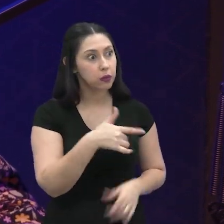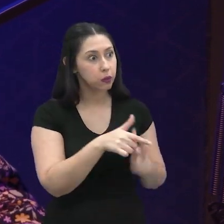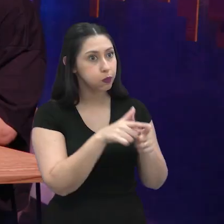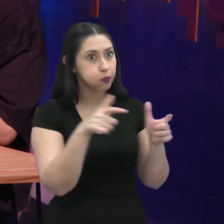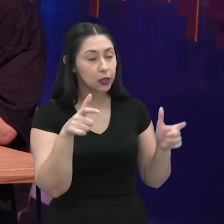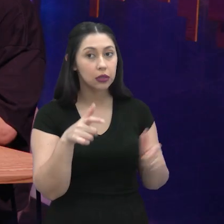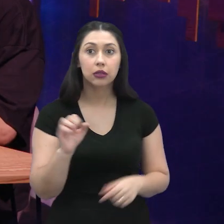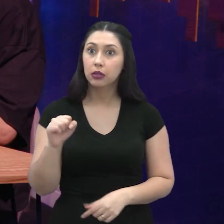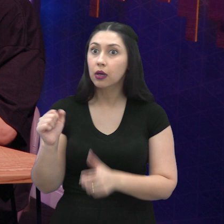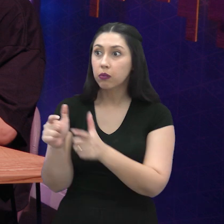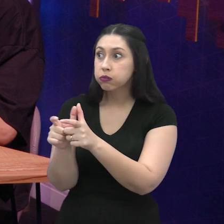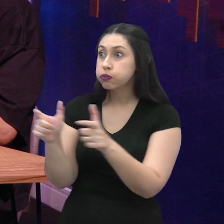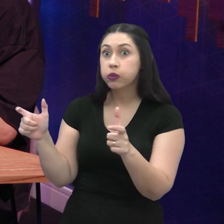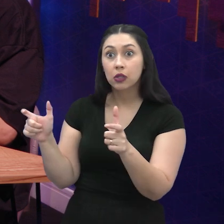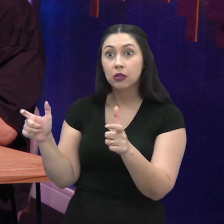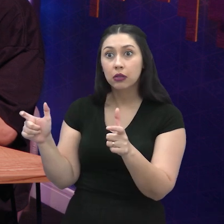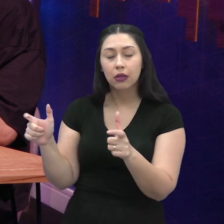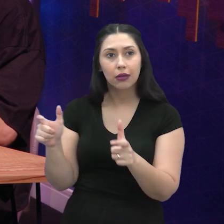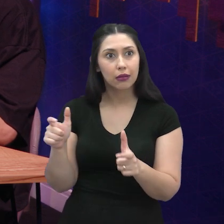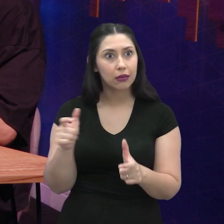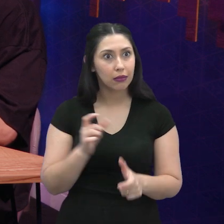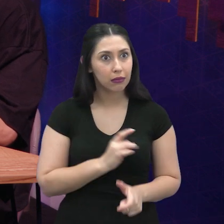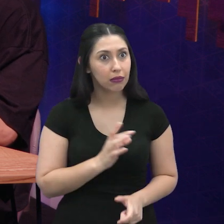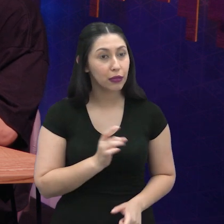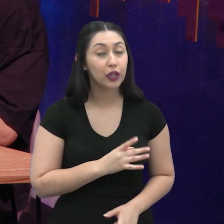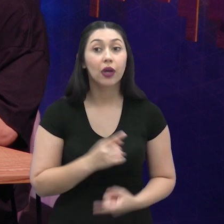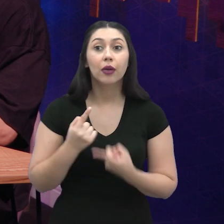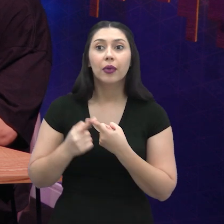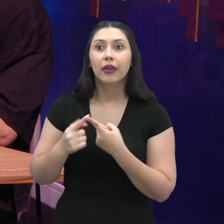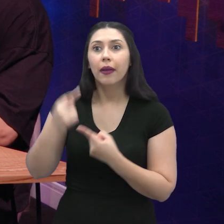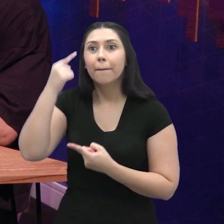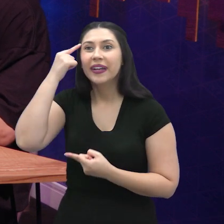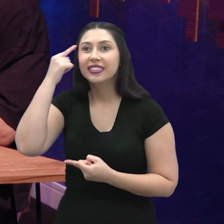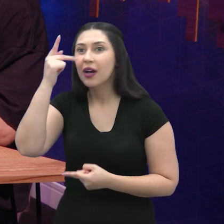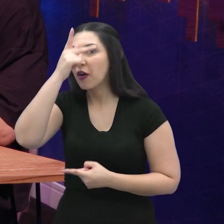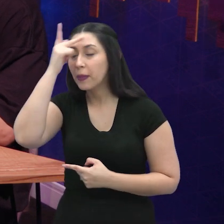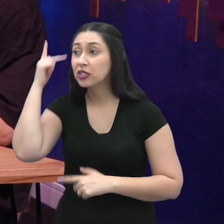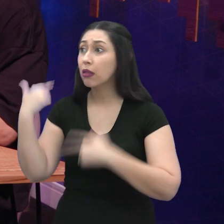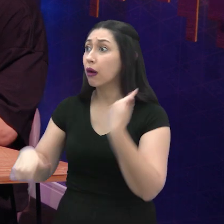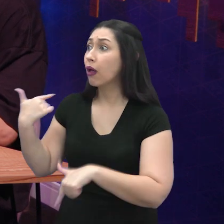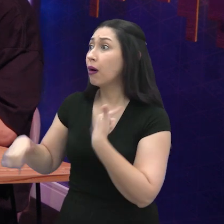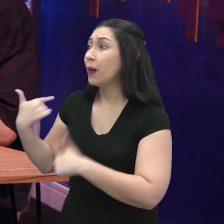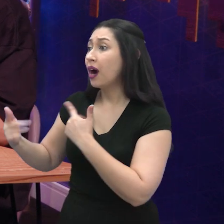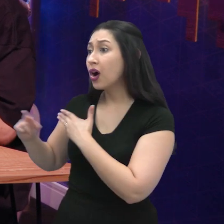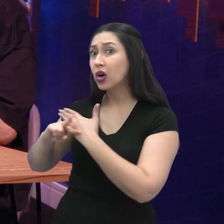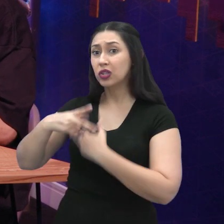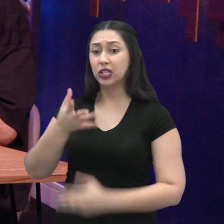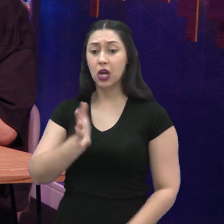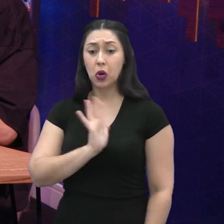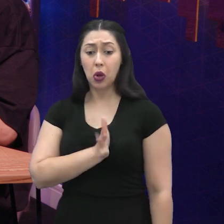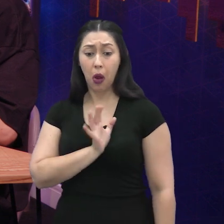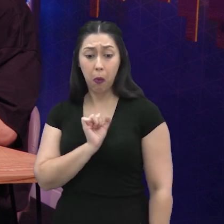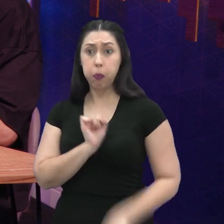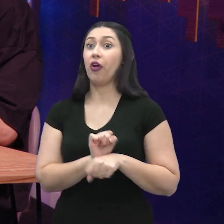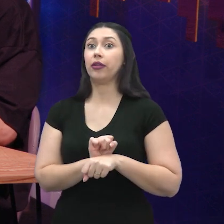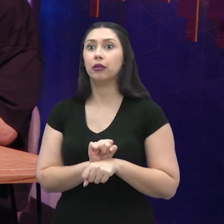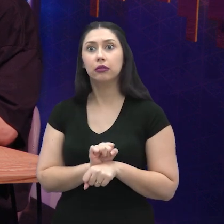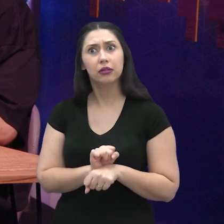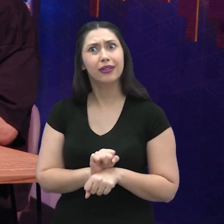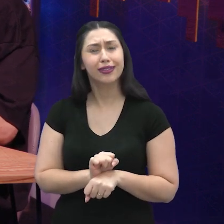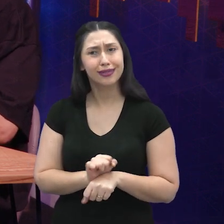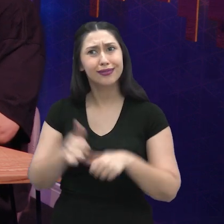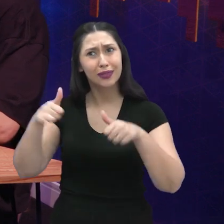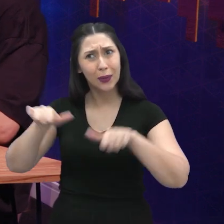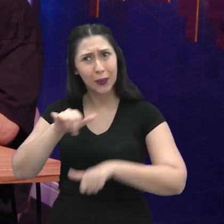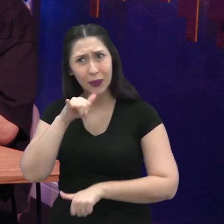Muita coisa. É muita coisa. É muita coisa e assustador, né? Você pensar que a pessoa tem um ataque cardíaco por consequências do trabalho não é nada